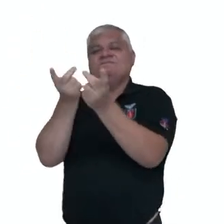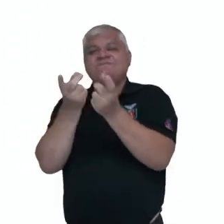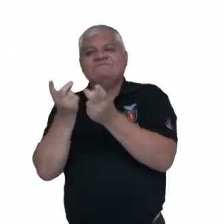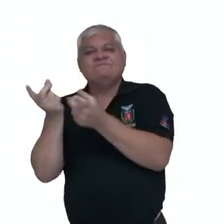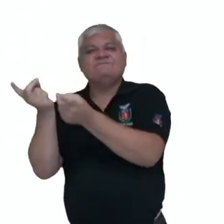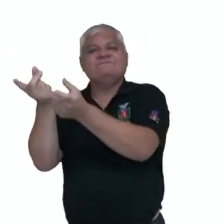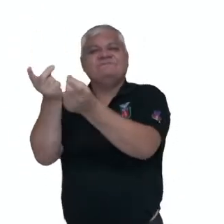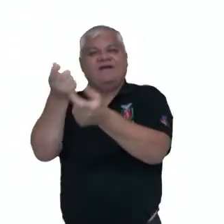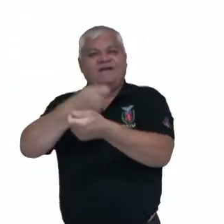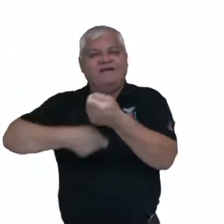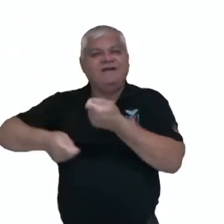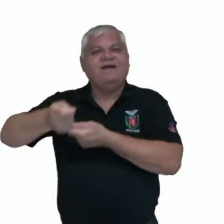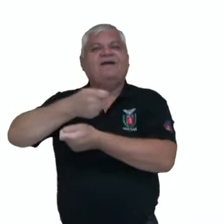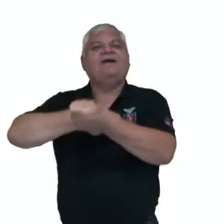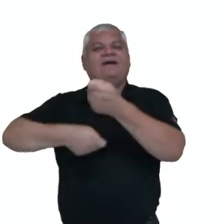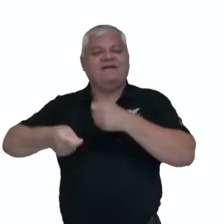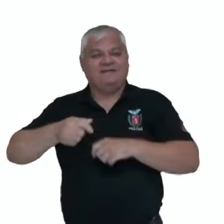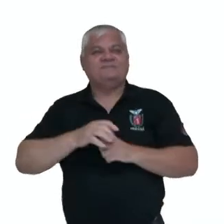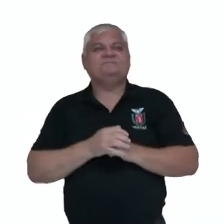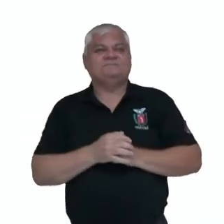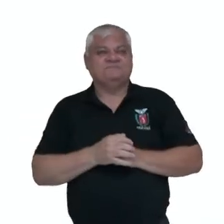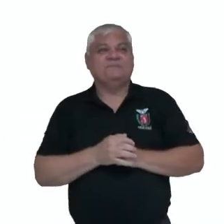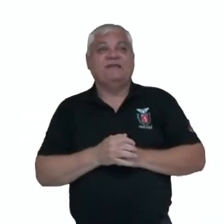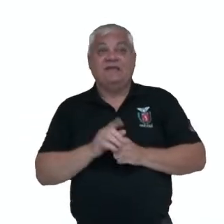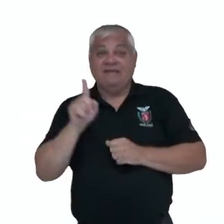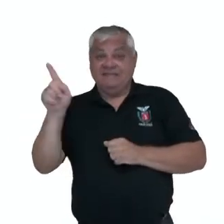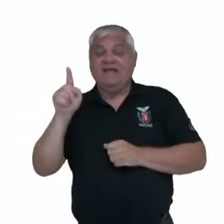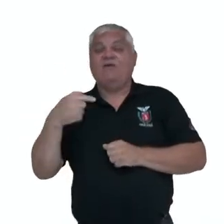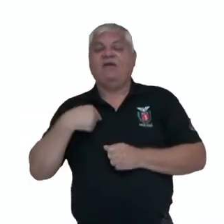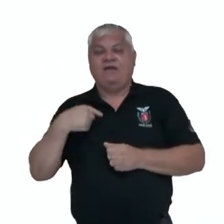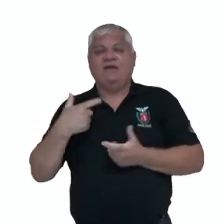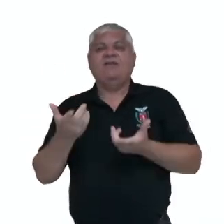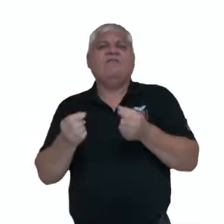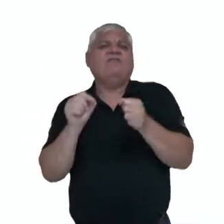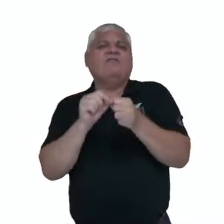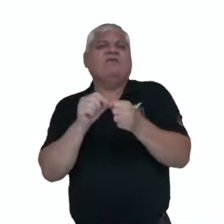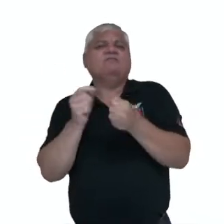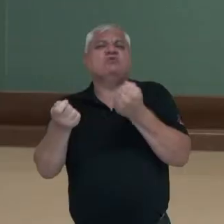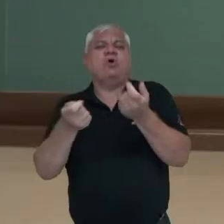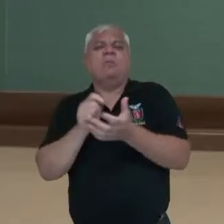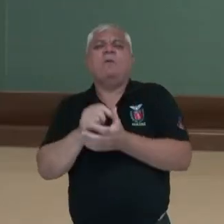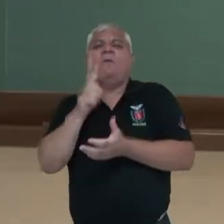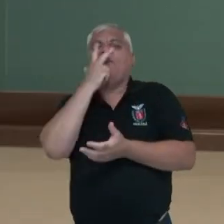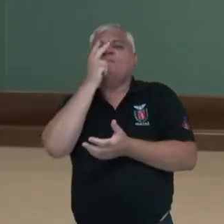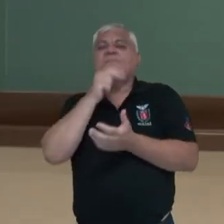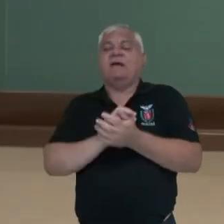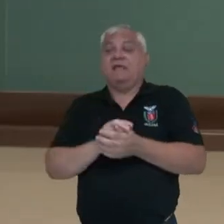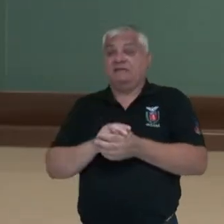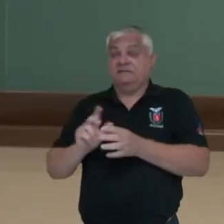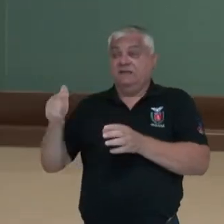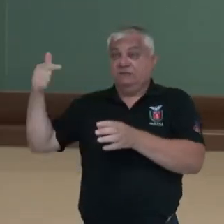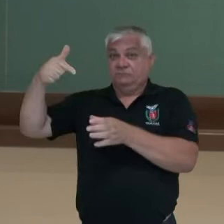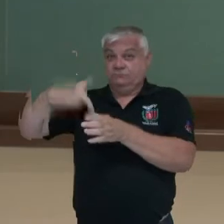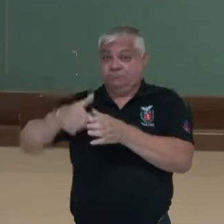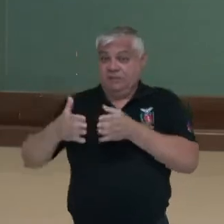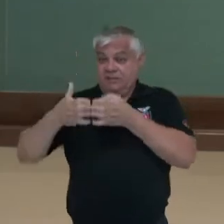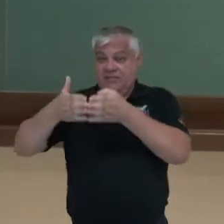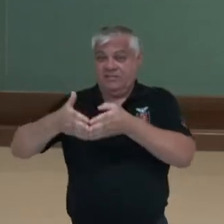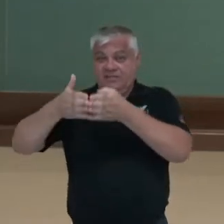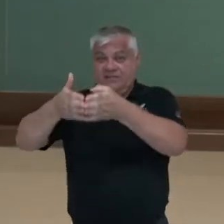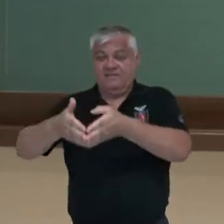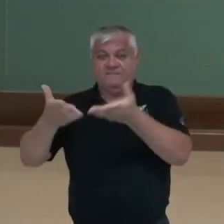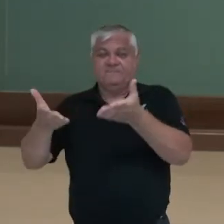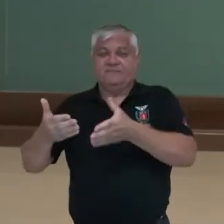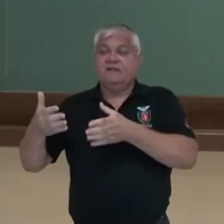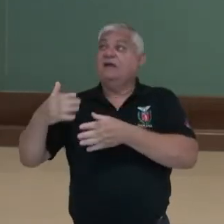de escravizados africanos no século XV. Estabeleceram feitorias, uma espécie de imposto comercial, para eles abastecerem os navios com a mão